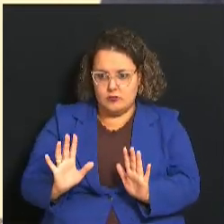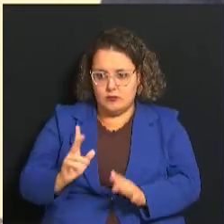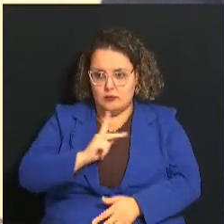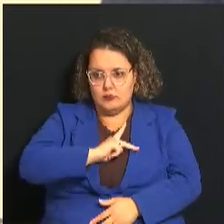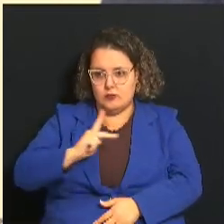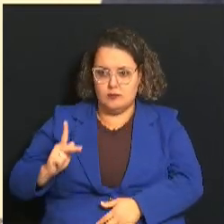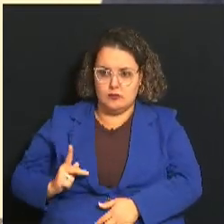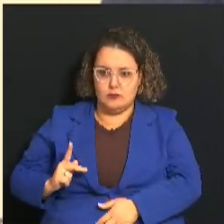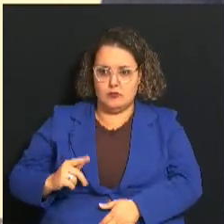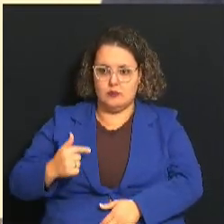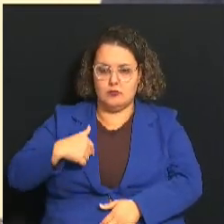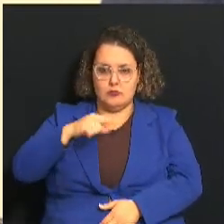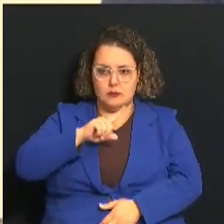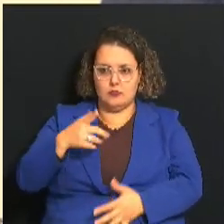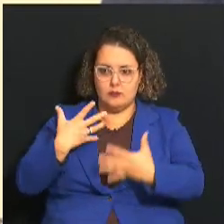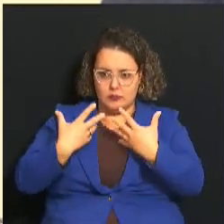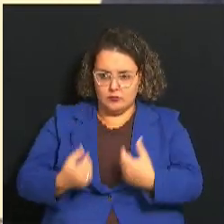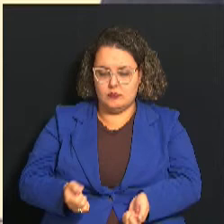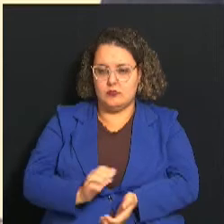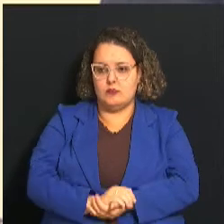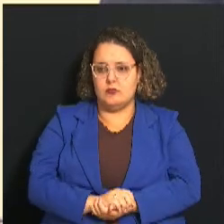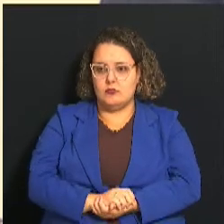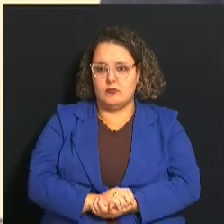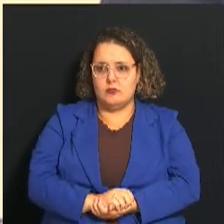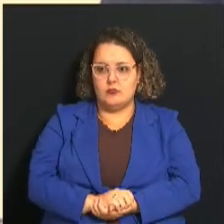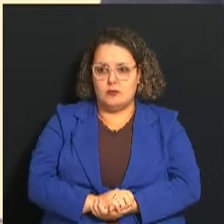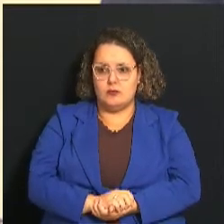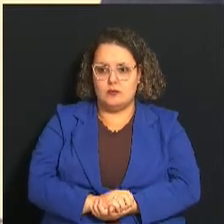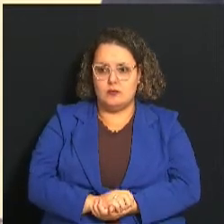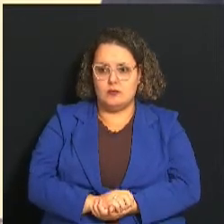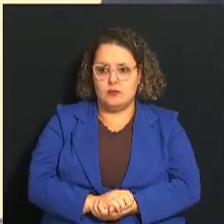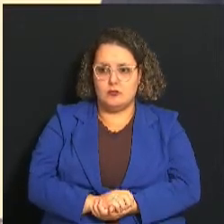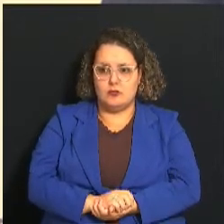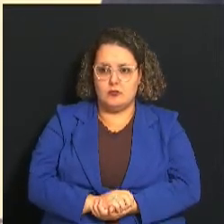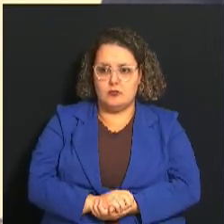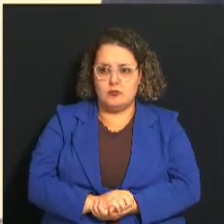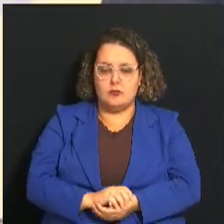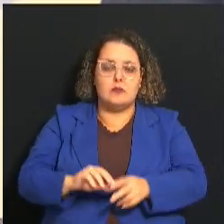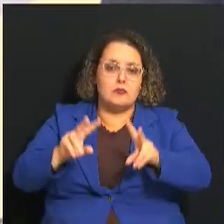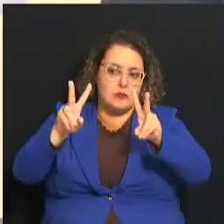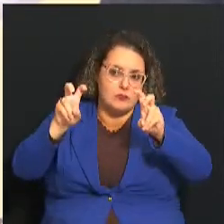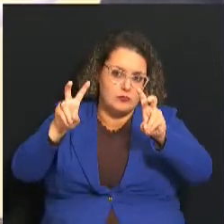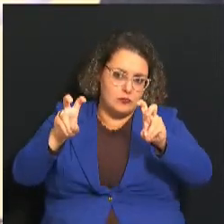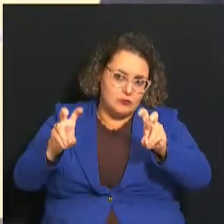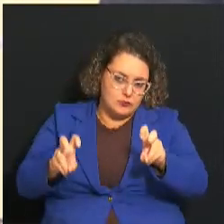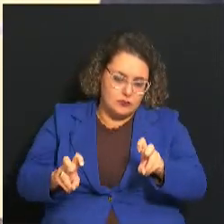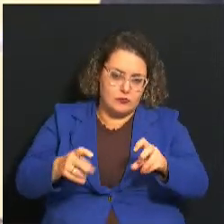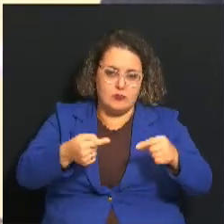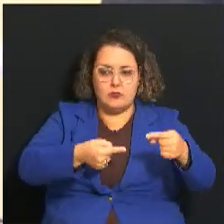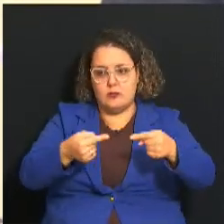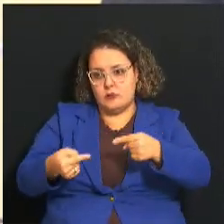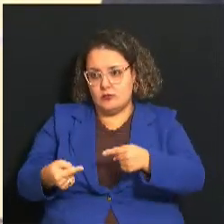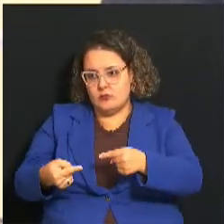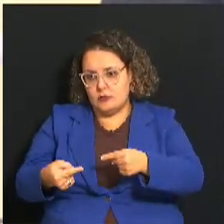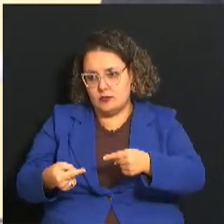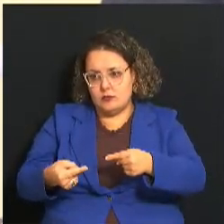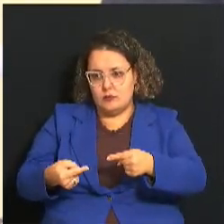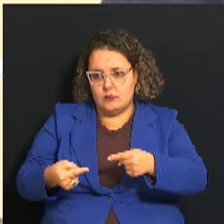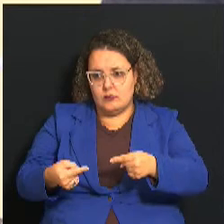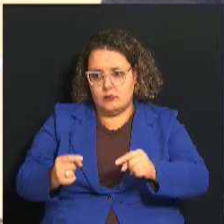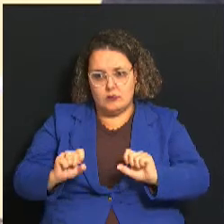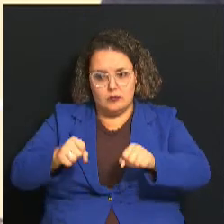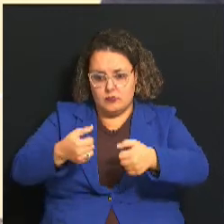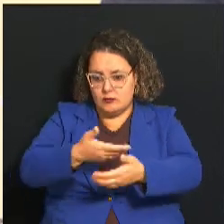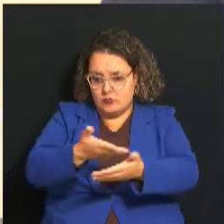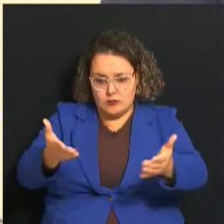serei eu. E uma coisa que a gente tem colocado, os temas que nós vamos debater vão ser defendidos pela